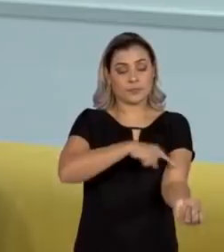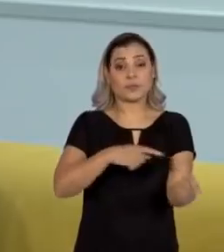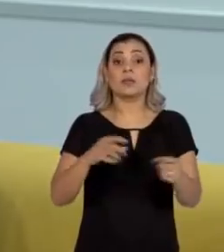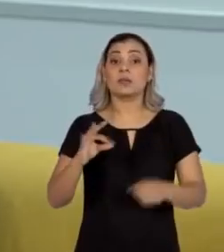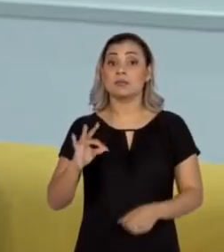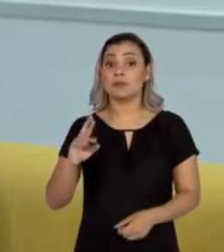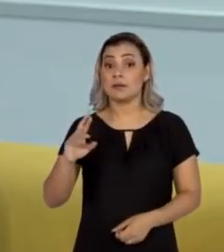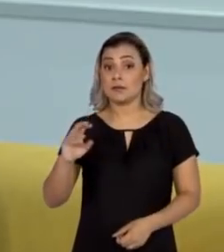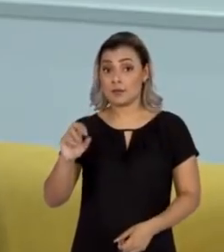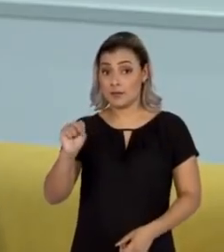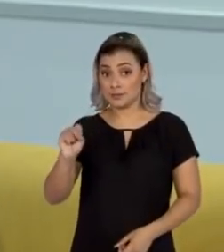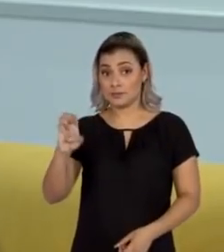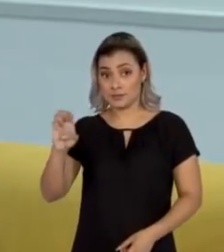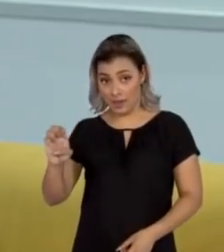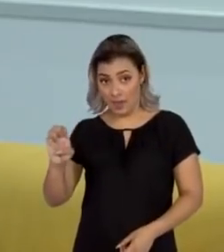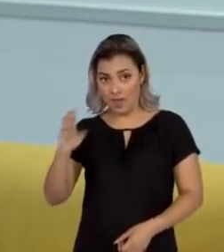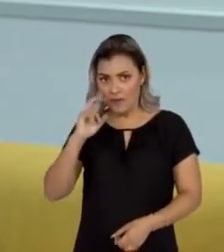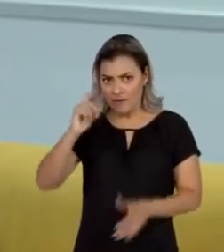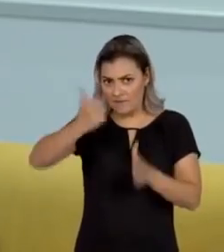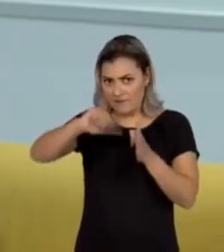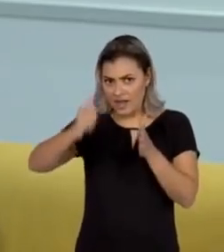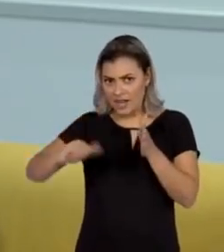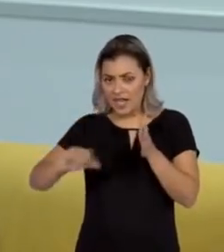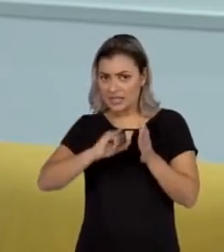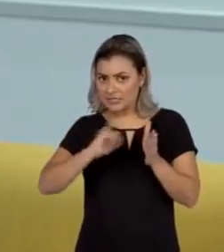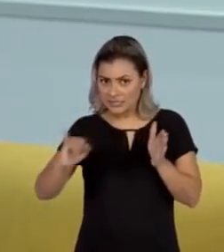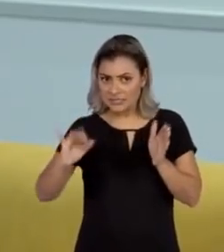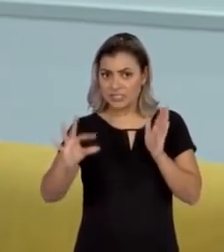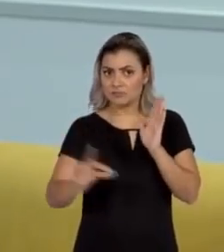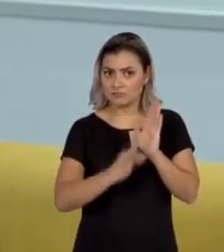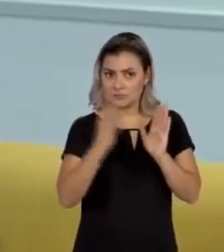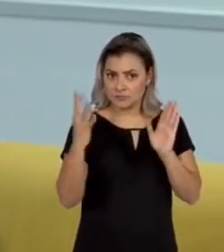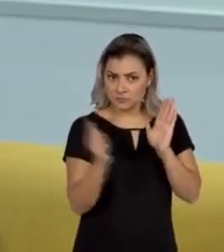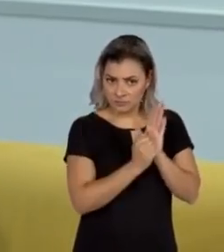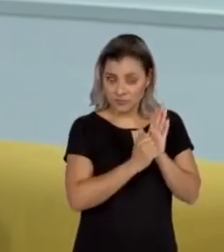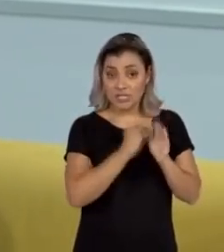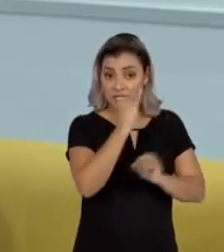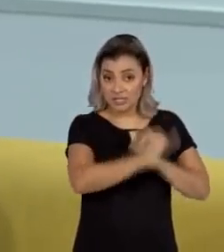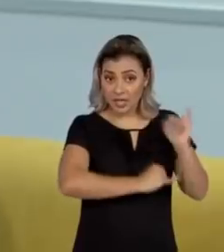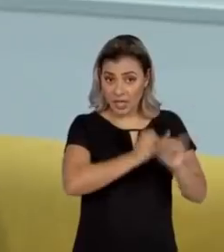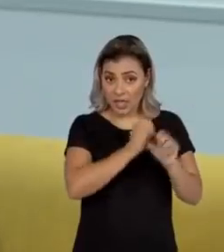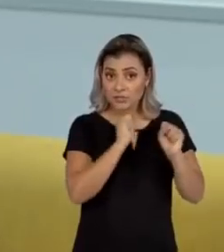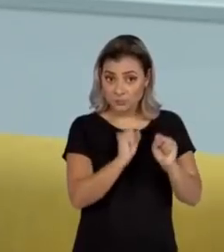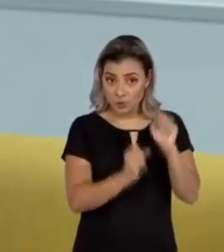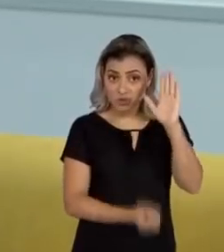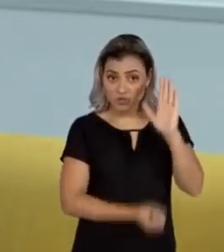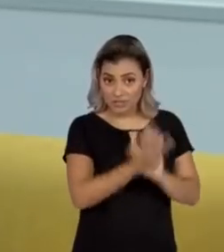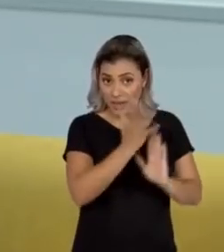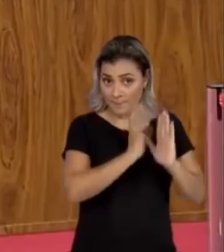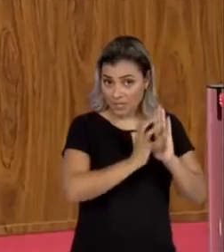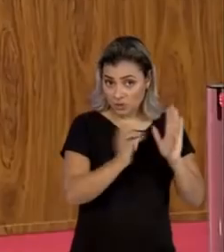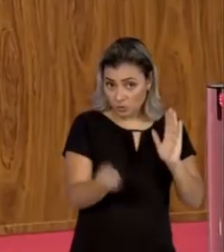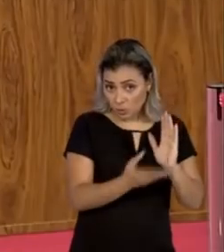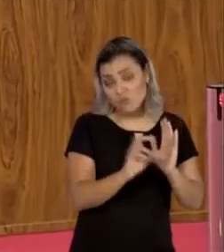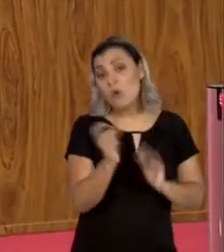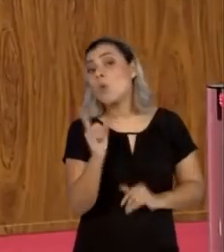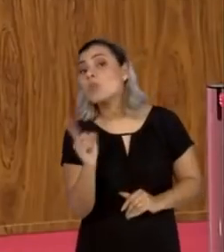Eleitoral analisa hoje se as assinaturas digitais podem ser usadas para a criação de novo partido.